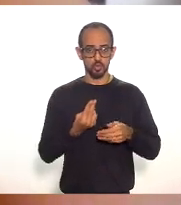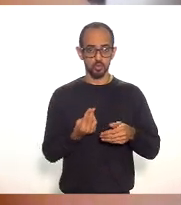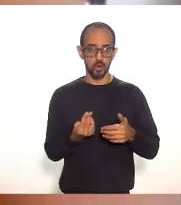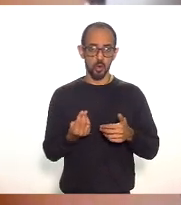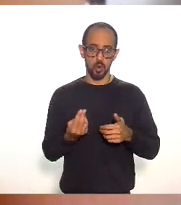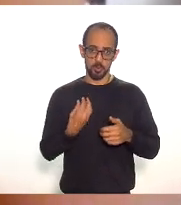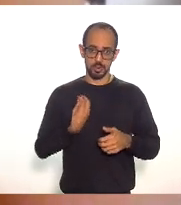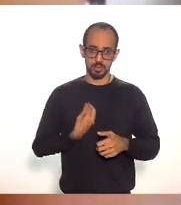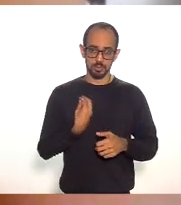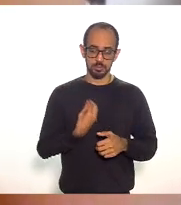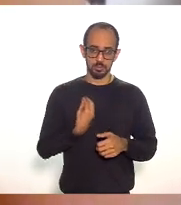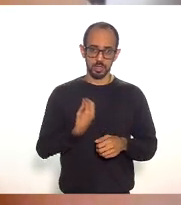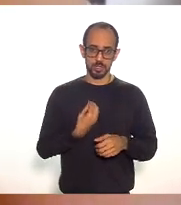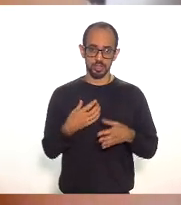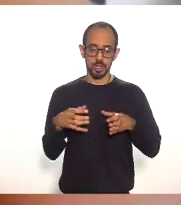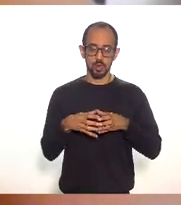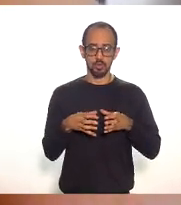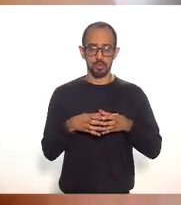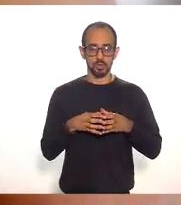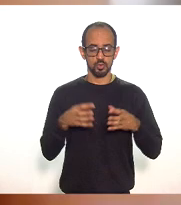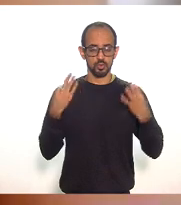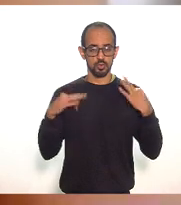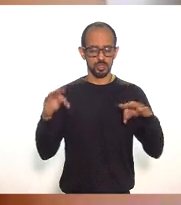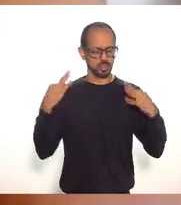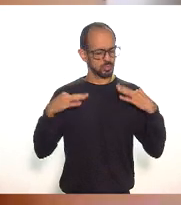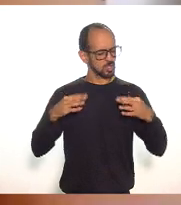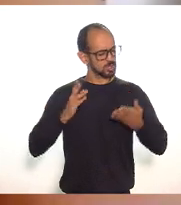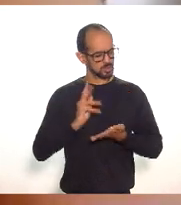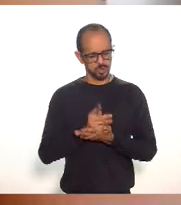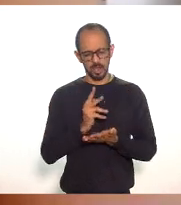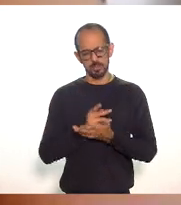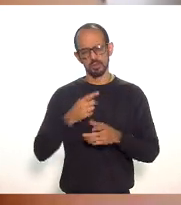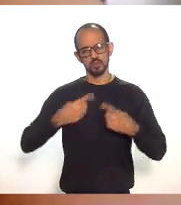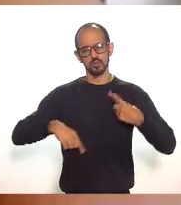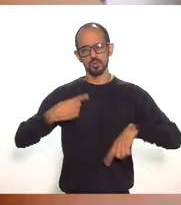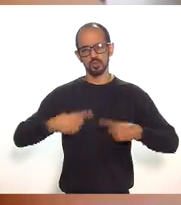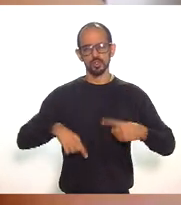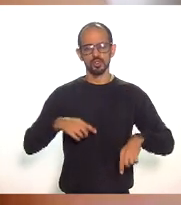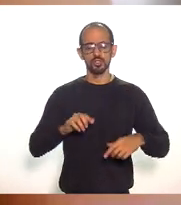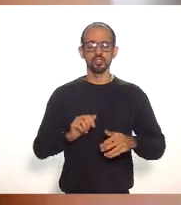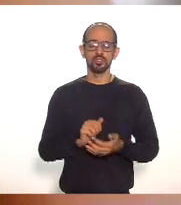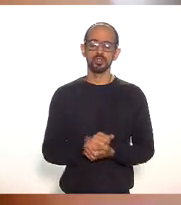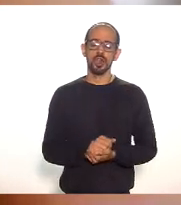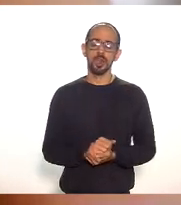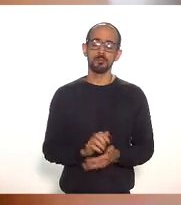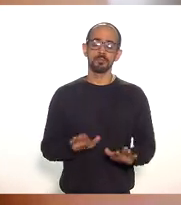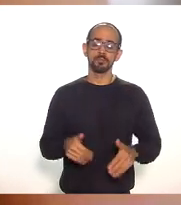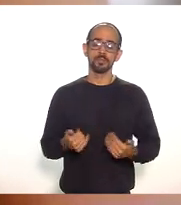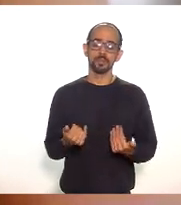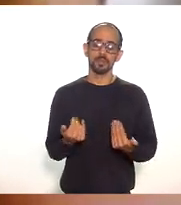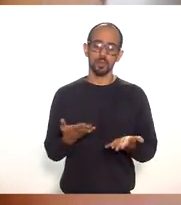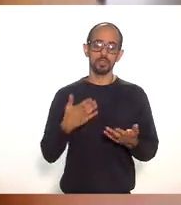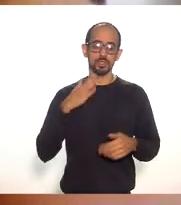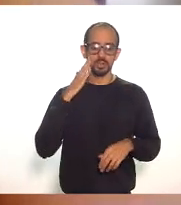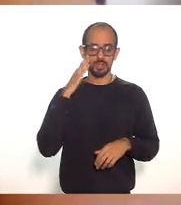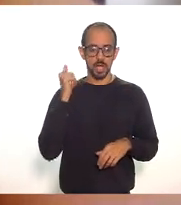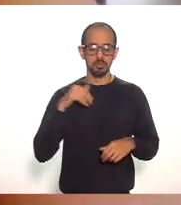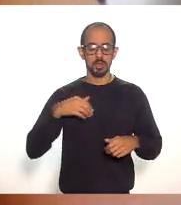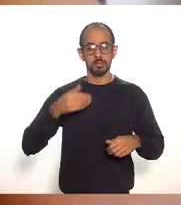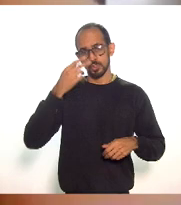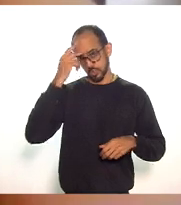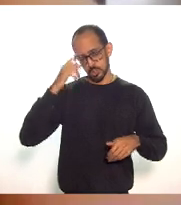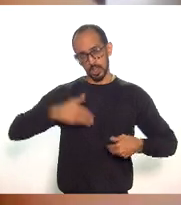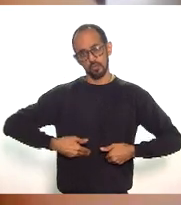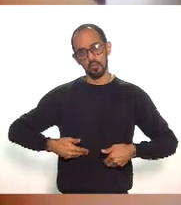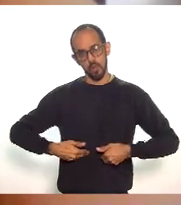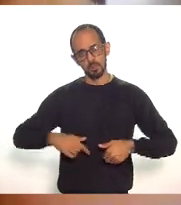Turismo tem discutido isso com iniciamos agora os trabalhos com seriedade e a gente sabe que quem tem fome tem pressa.